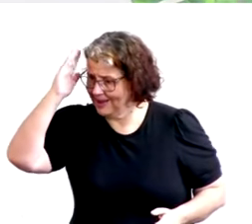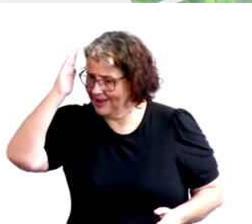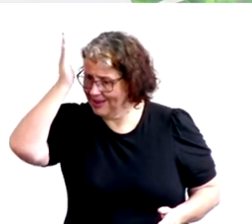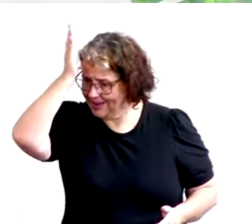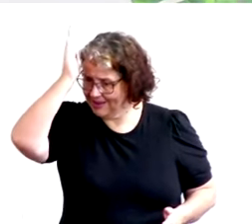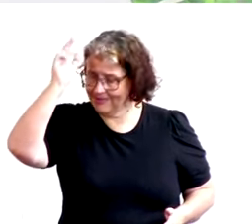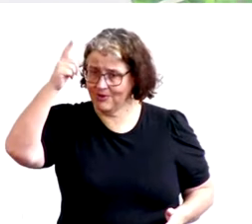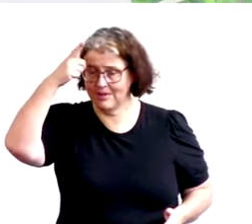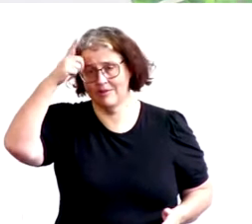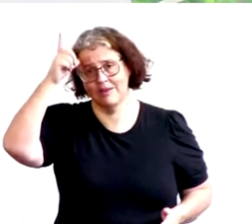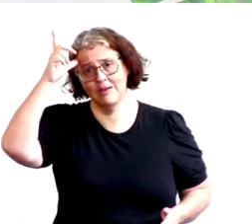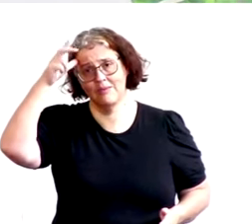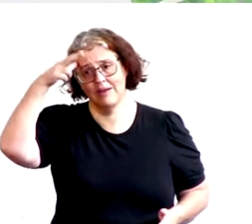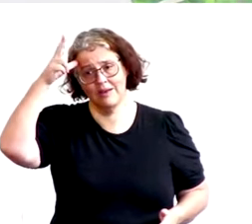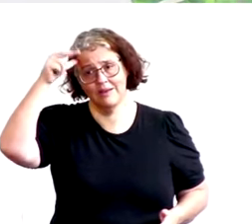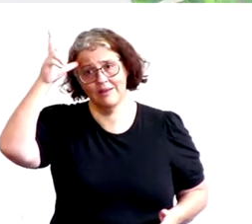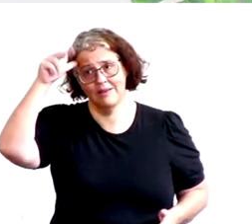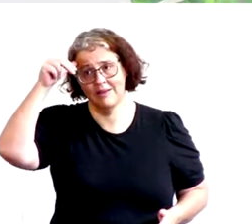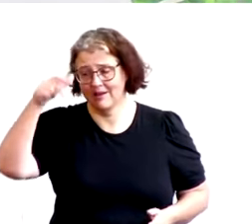mesmo assim